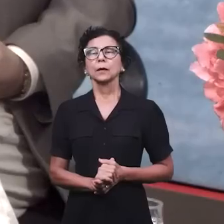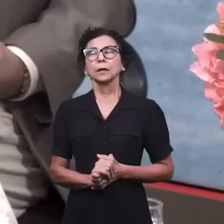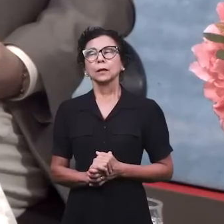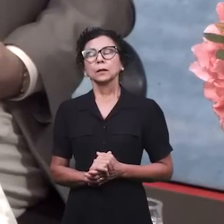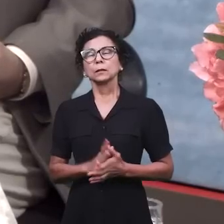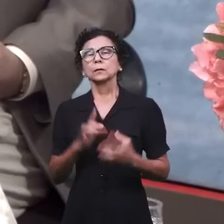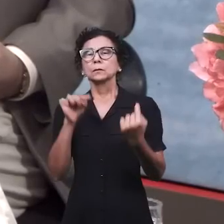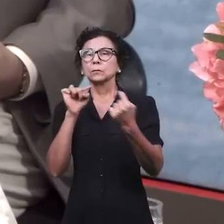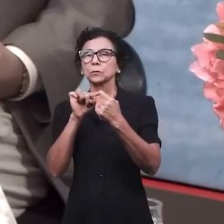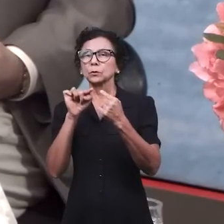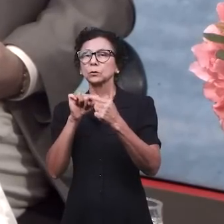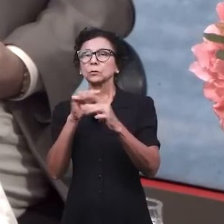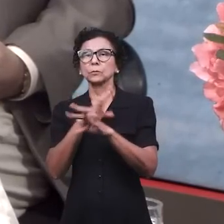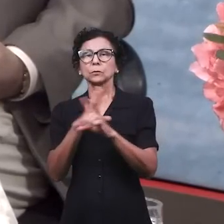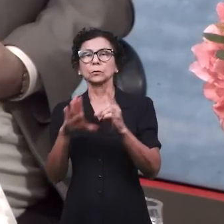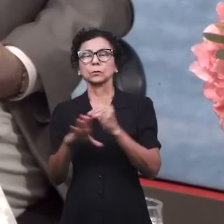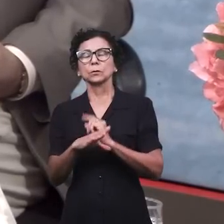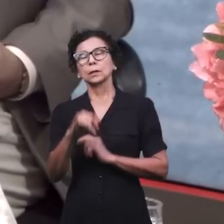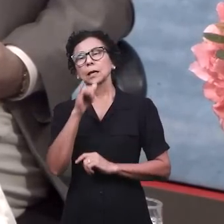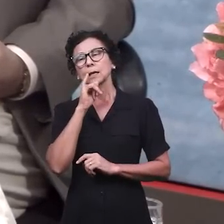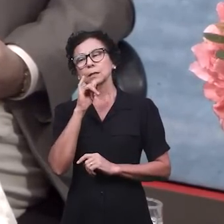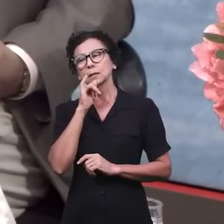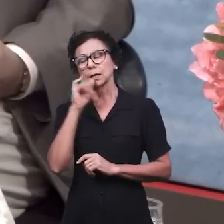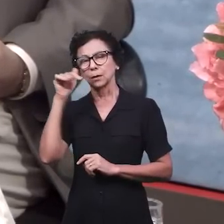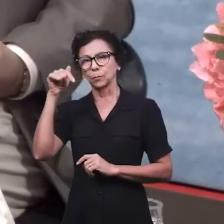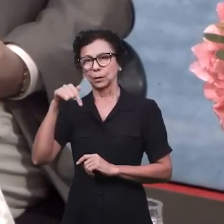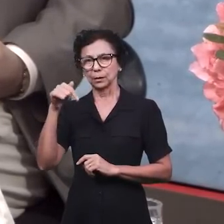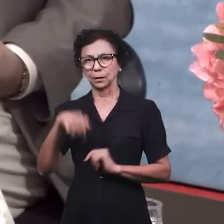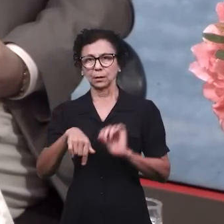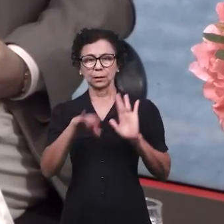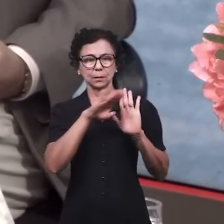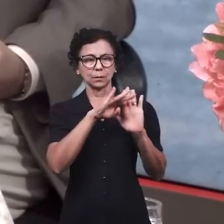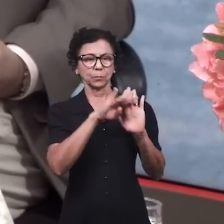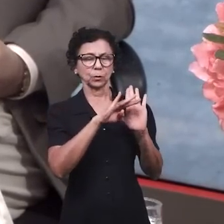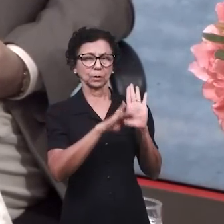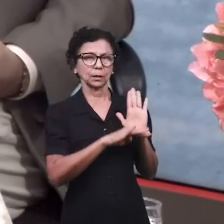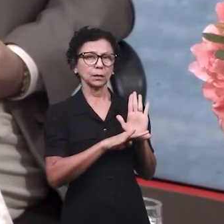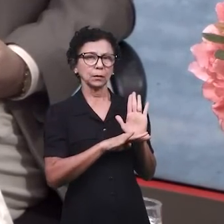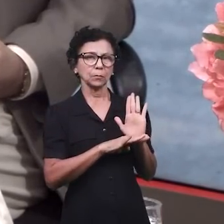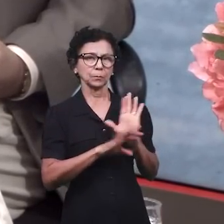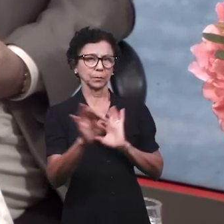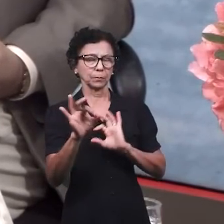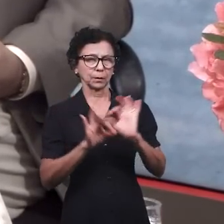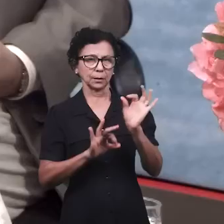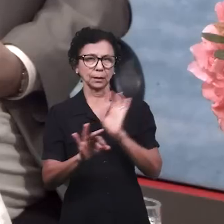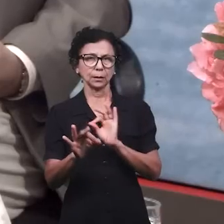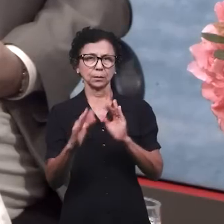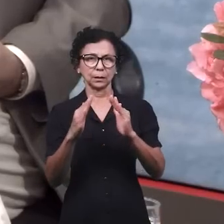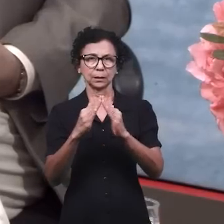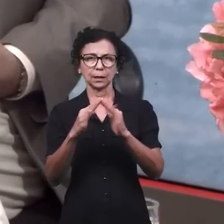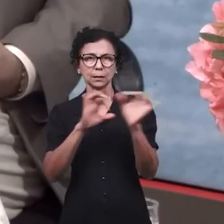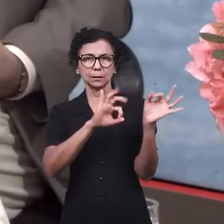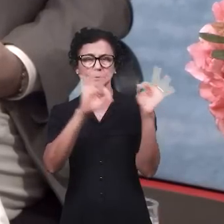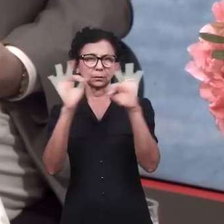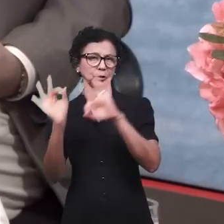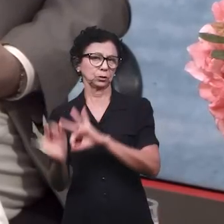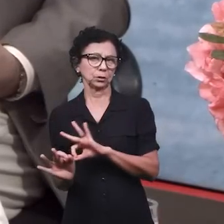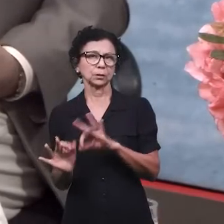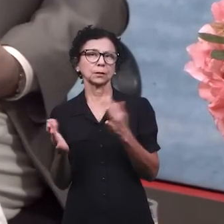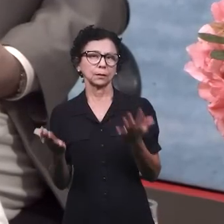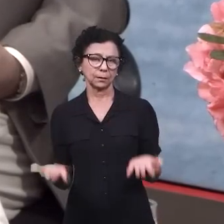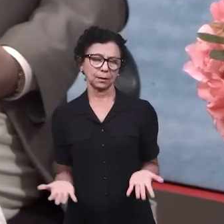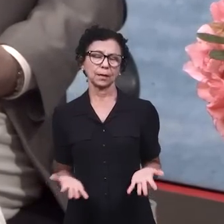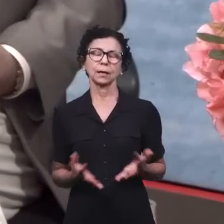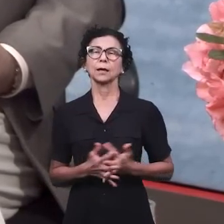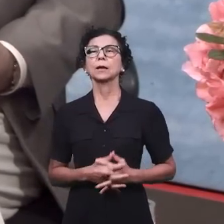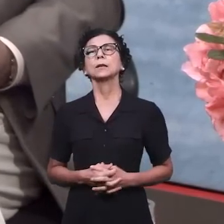demais conteúdos que são produzidos, por exemplo, como esse programa, aí sim, eles são produzidos para você assistir em casa, claro. no momento ali que